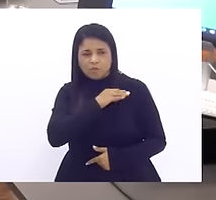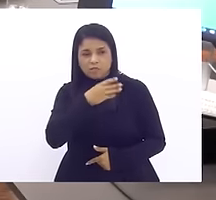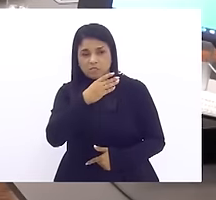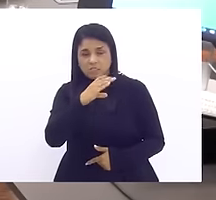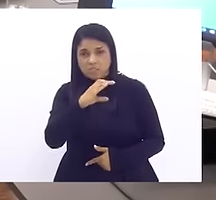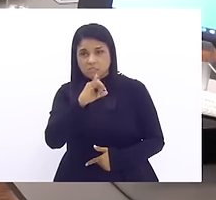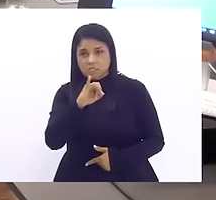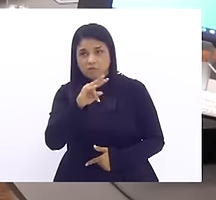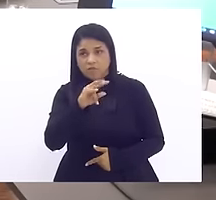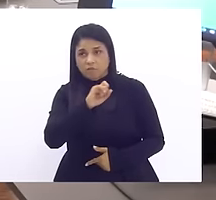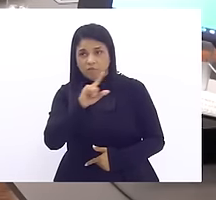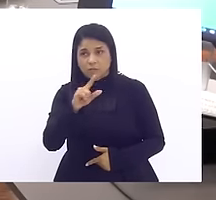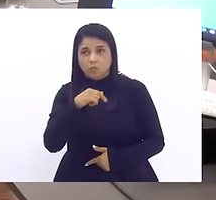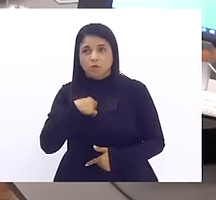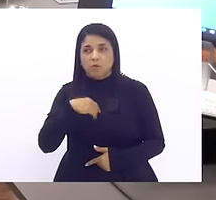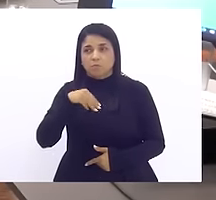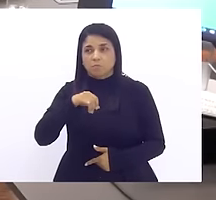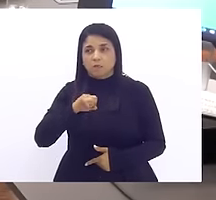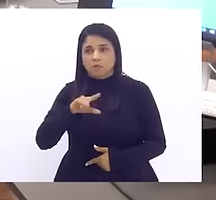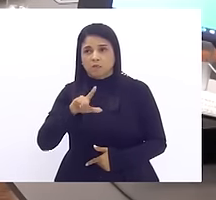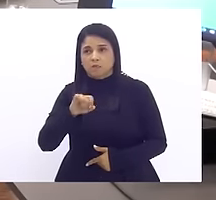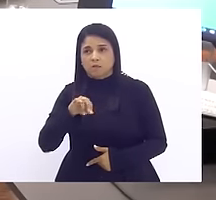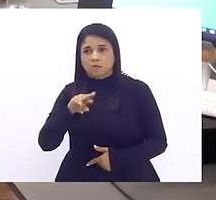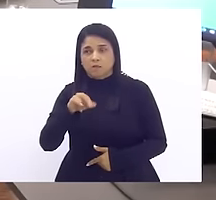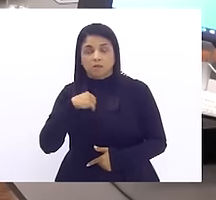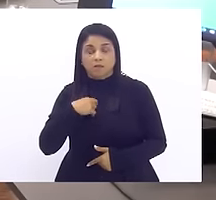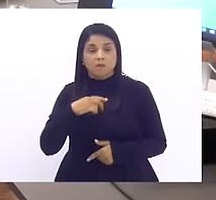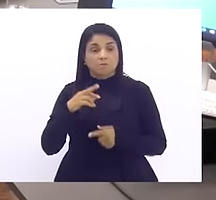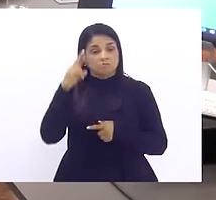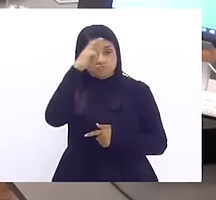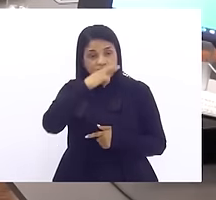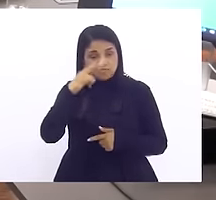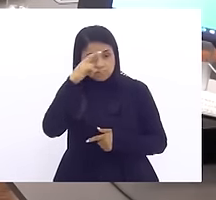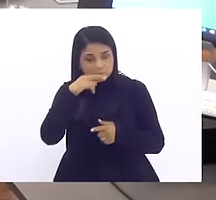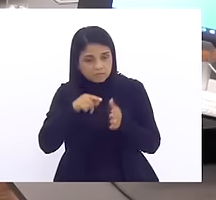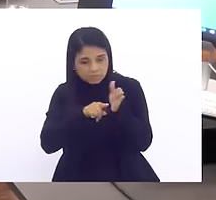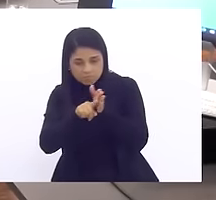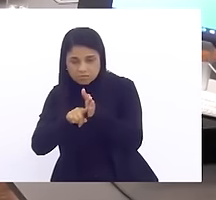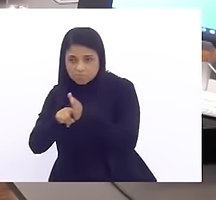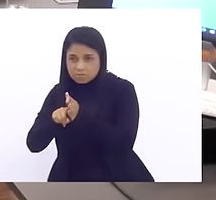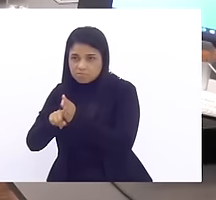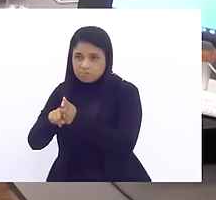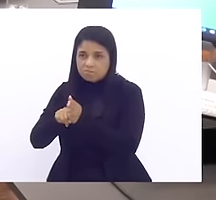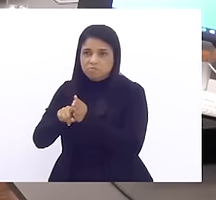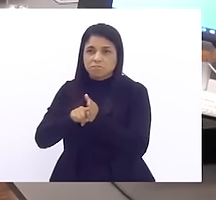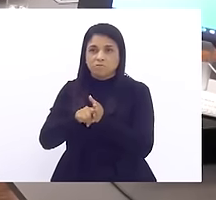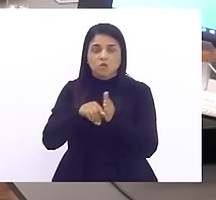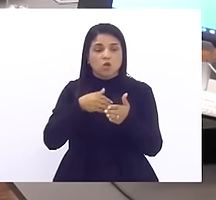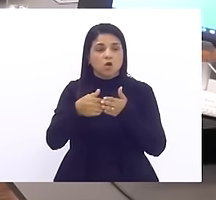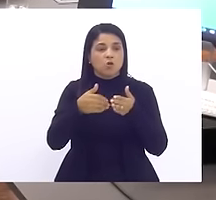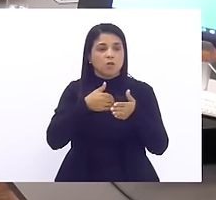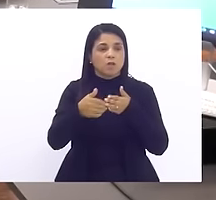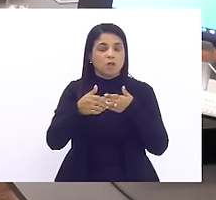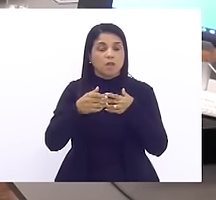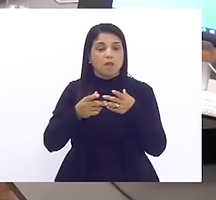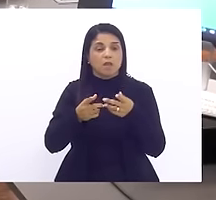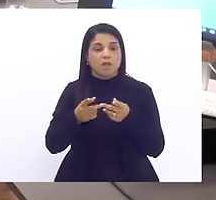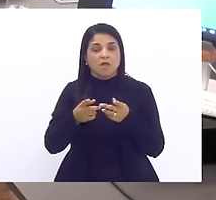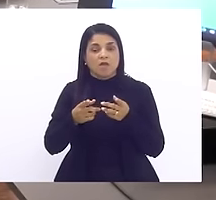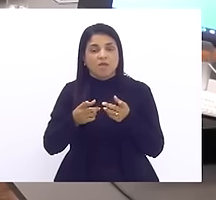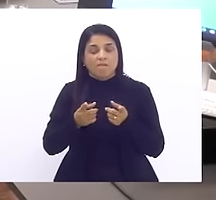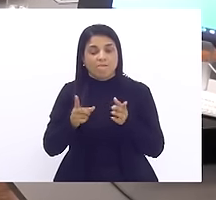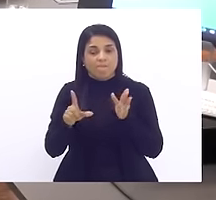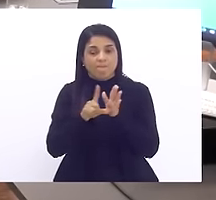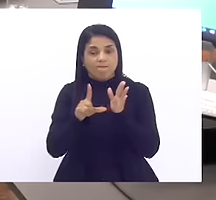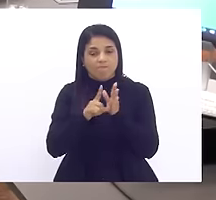reclamei isso ali tinha que estar comissão de fiscalização licenciamento que é Quem fiscaliza ou qualquer comércio de ferro velho até